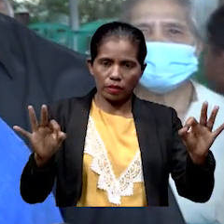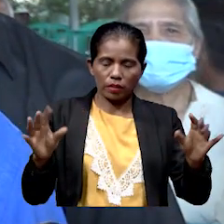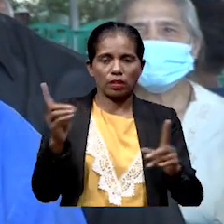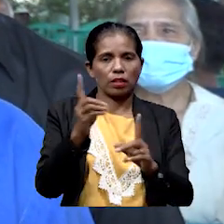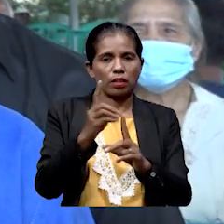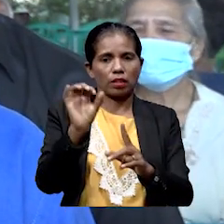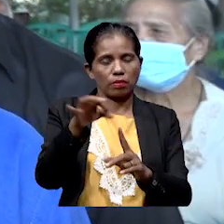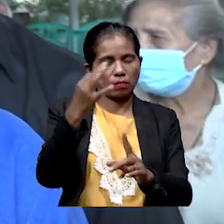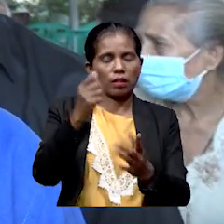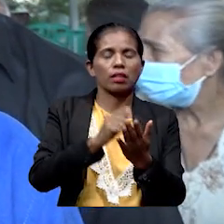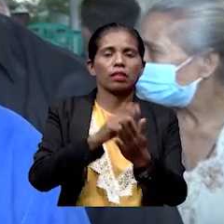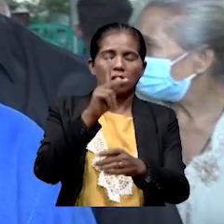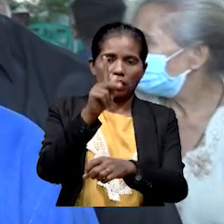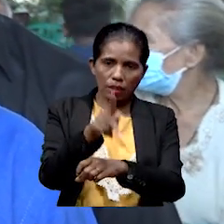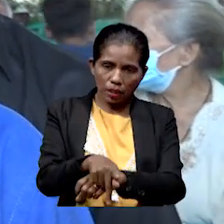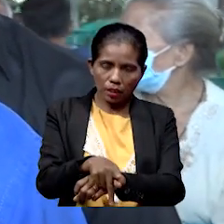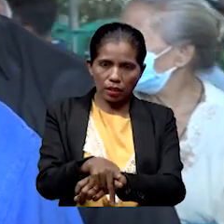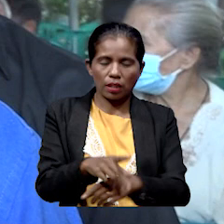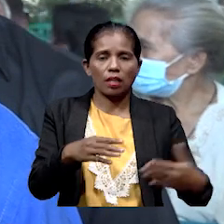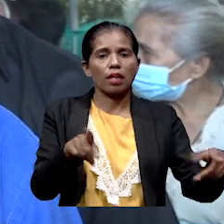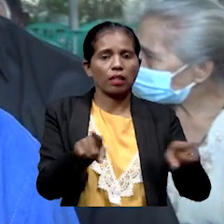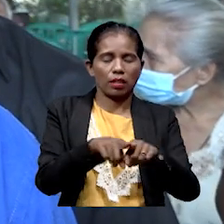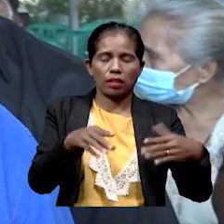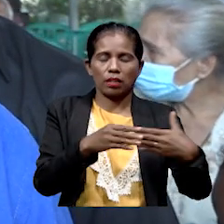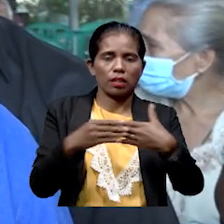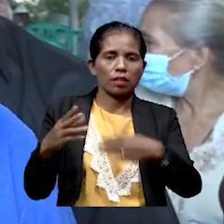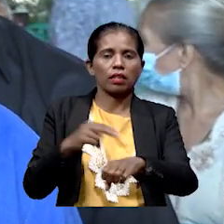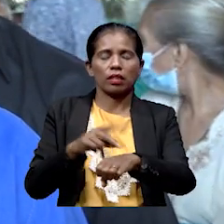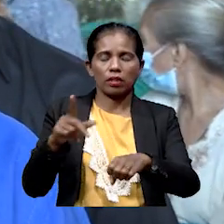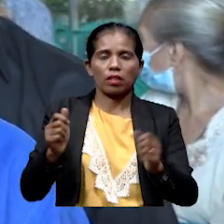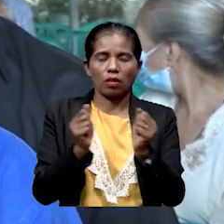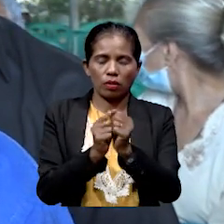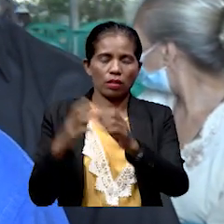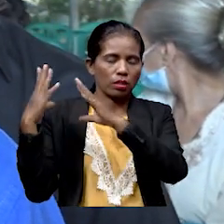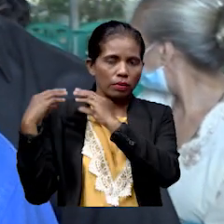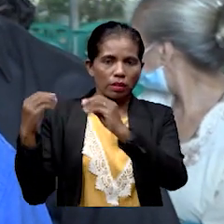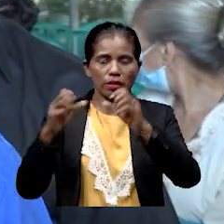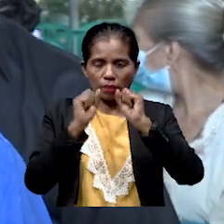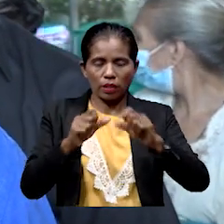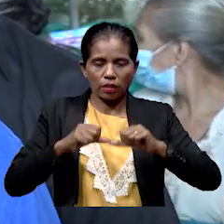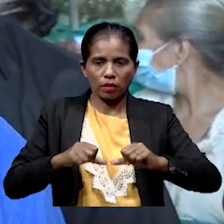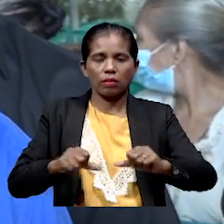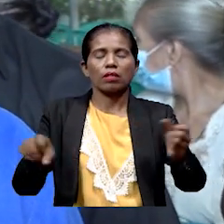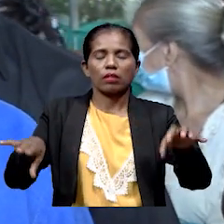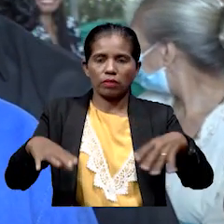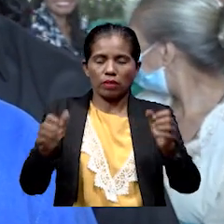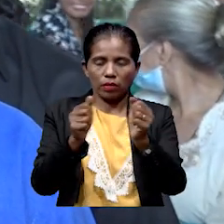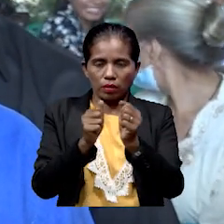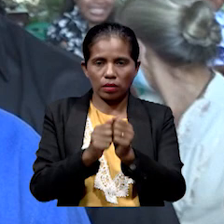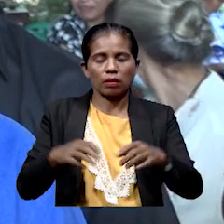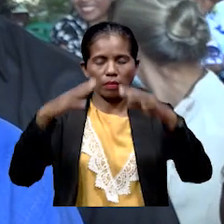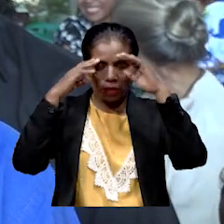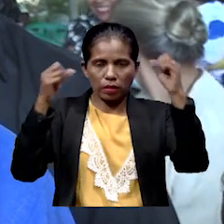Calão, mas vem o líder nacional. A experiência bela continua a colaborar com o presidente Fon,